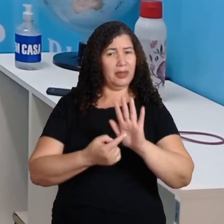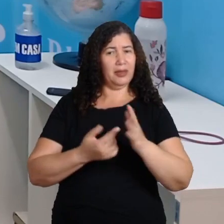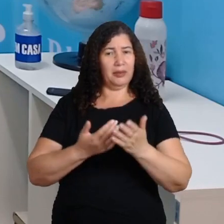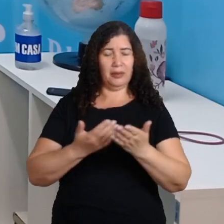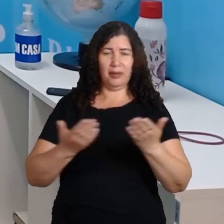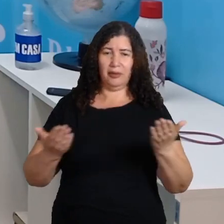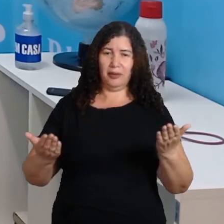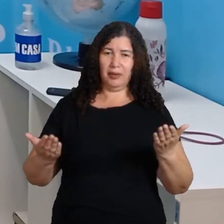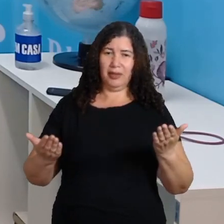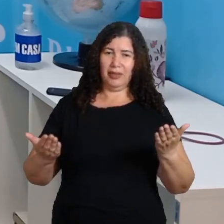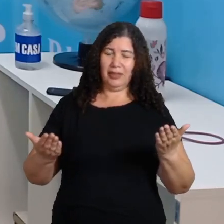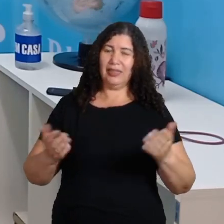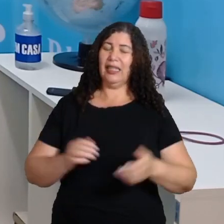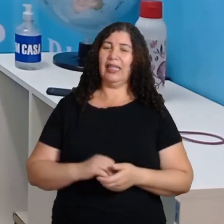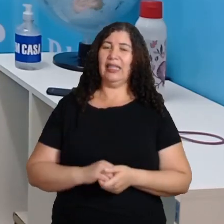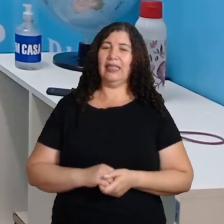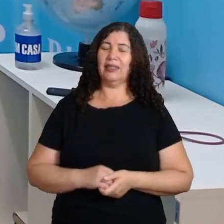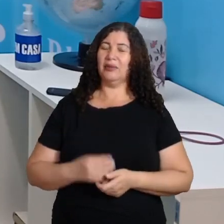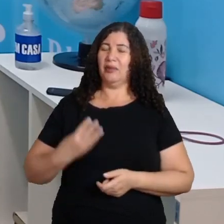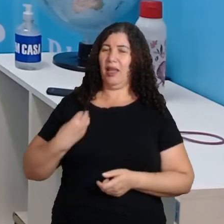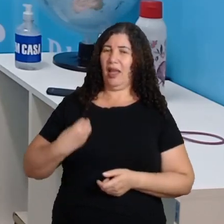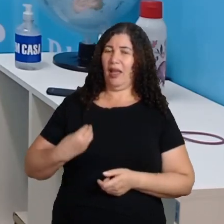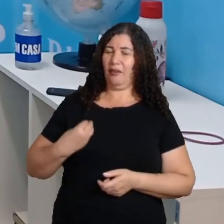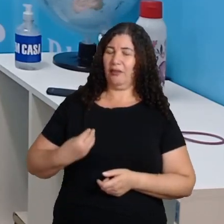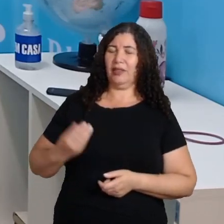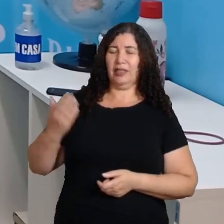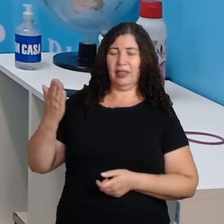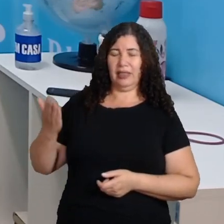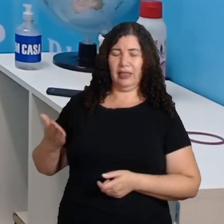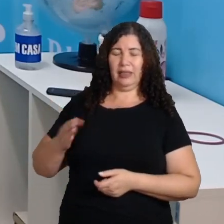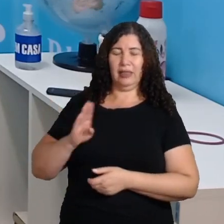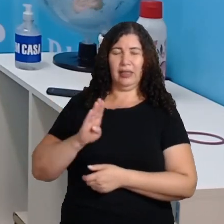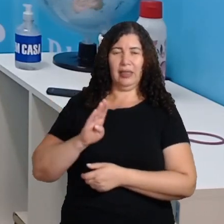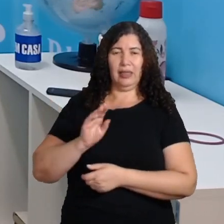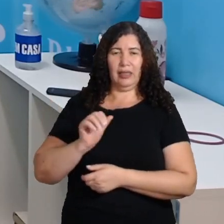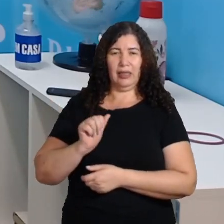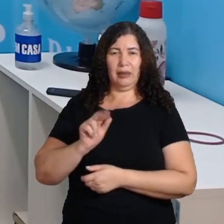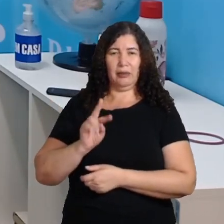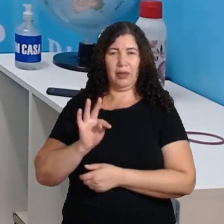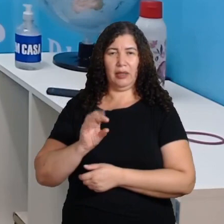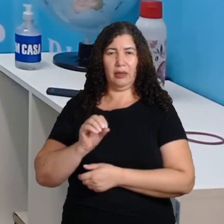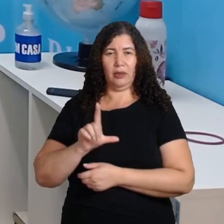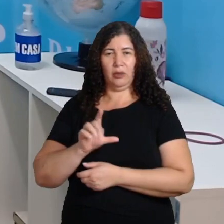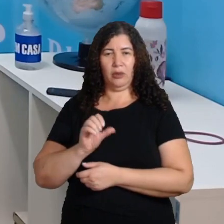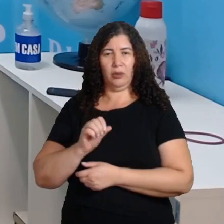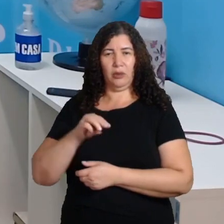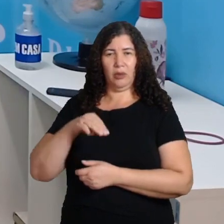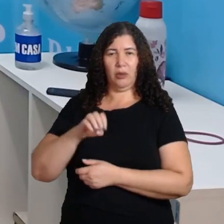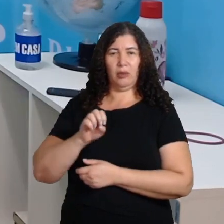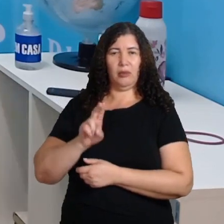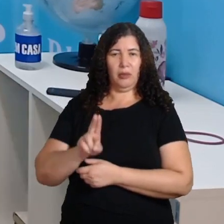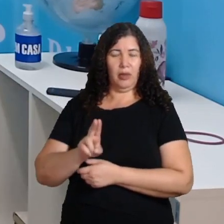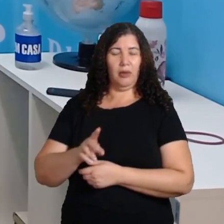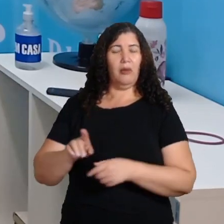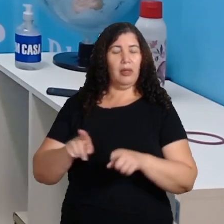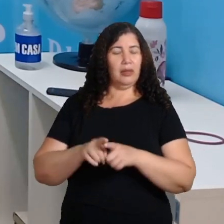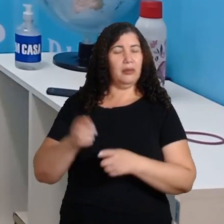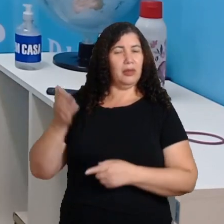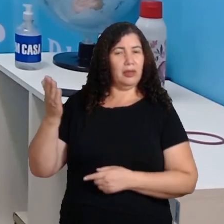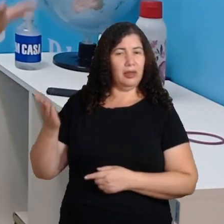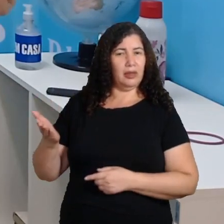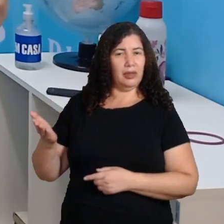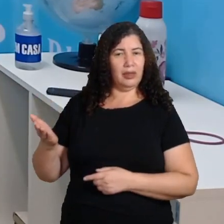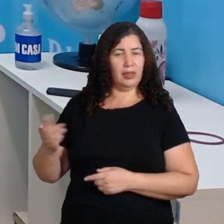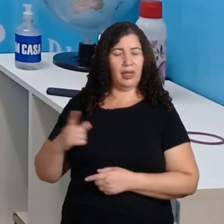vocês um pouquinho sobre a vida e sobre a obra do nosso grande Bartolomeu, também conhecido